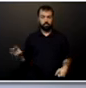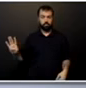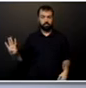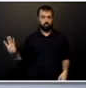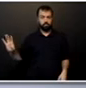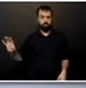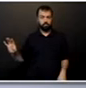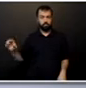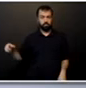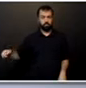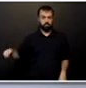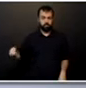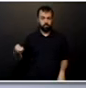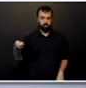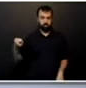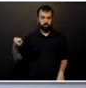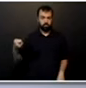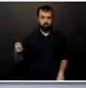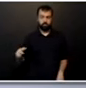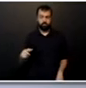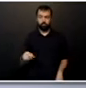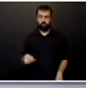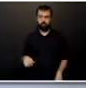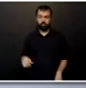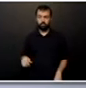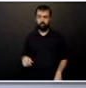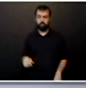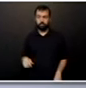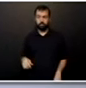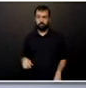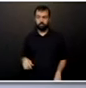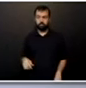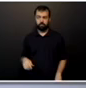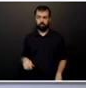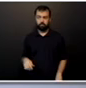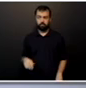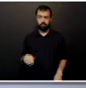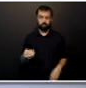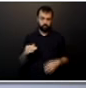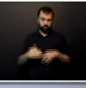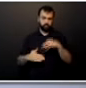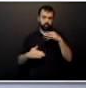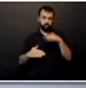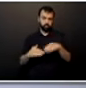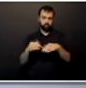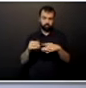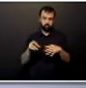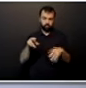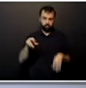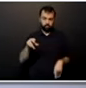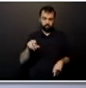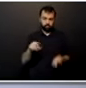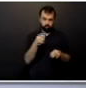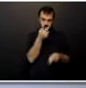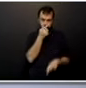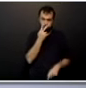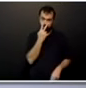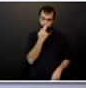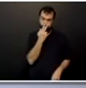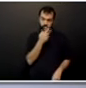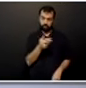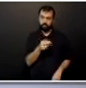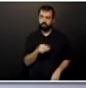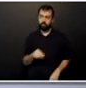colheres observa esse a a proporção se há um aumento proporcional por